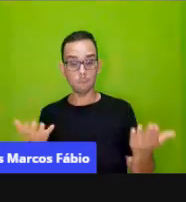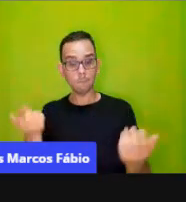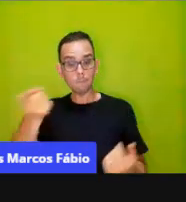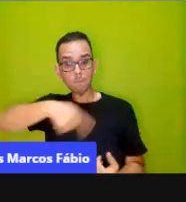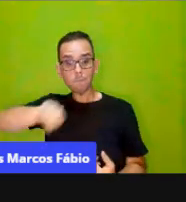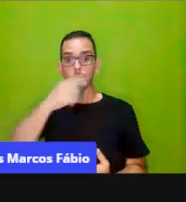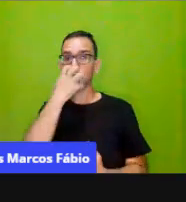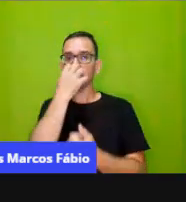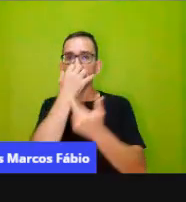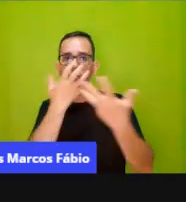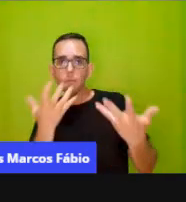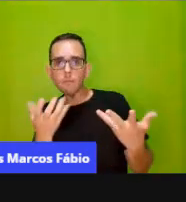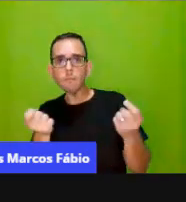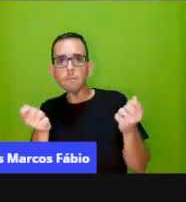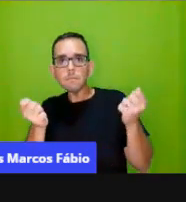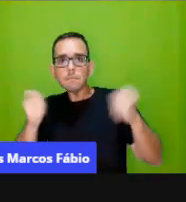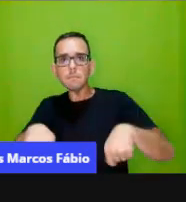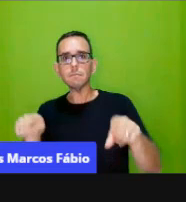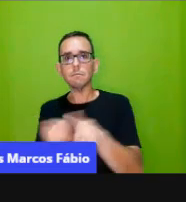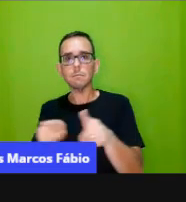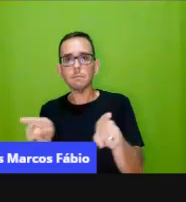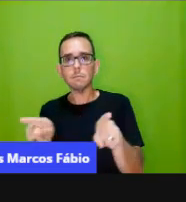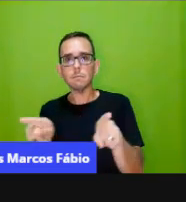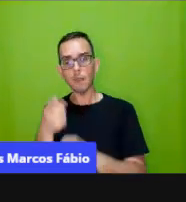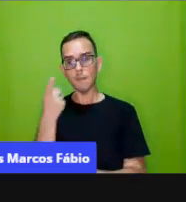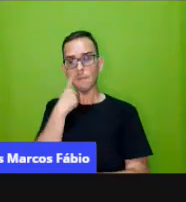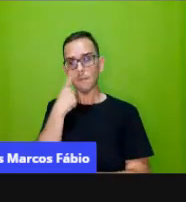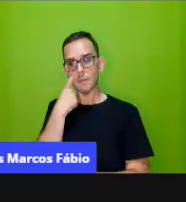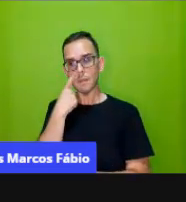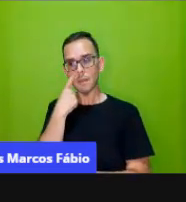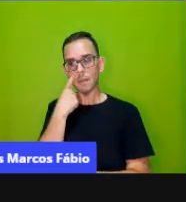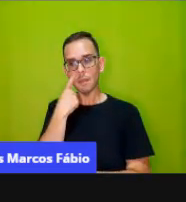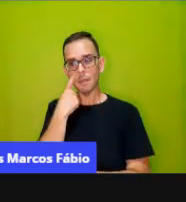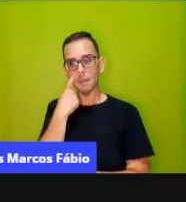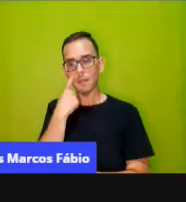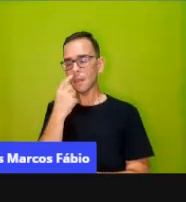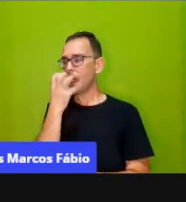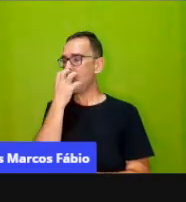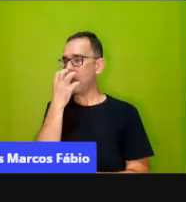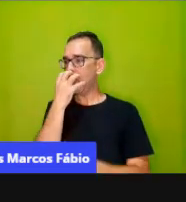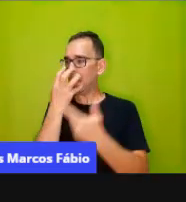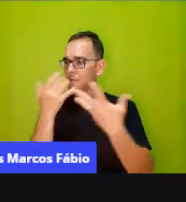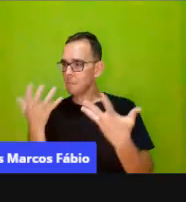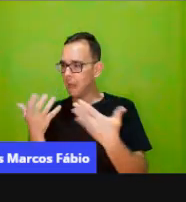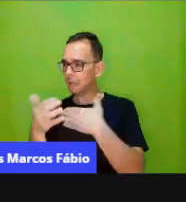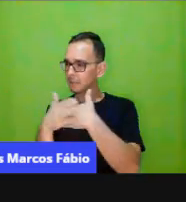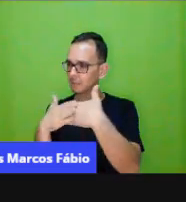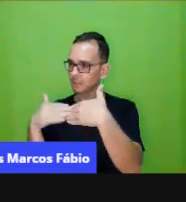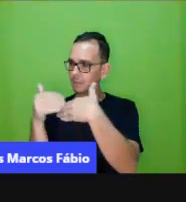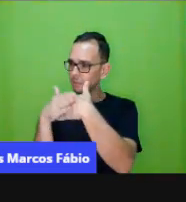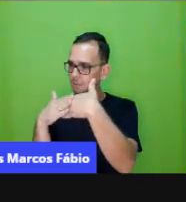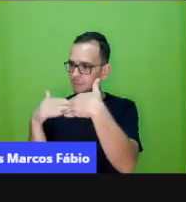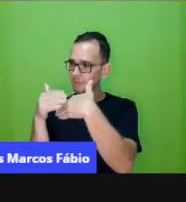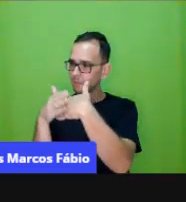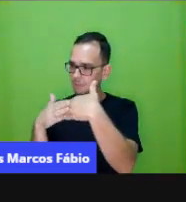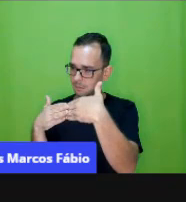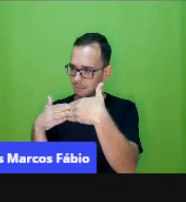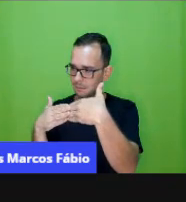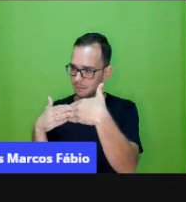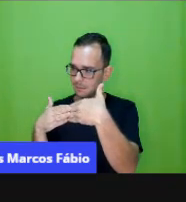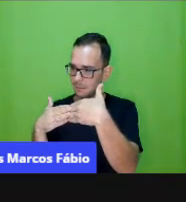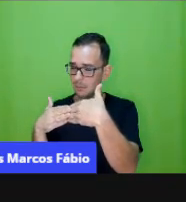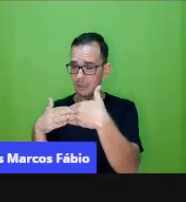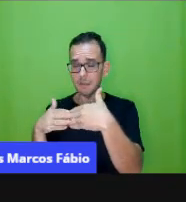animais passam a ser vistos como animais de estimação. E é importante ressaltar que na Idade